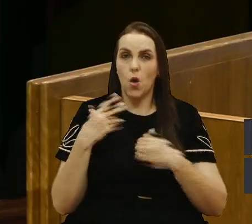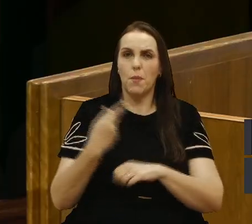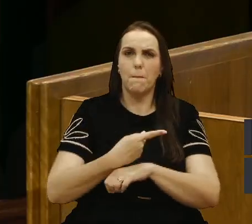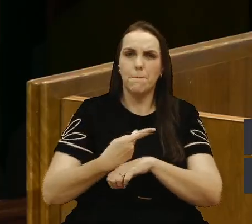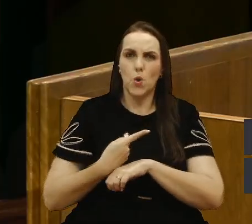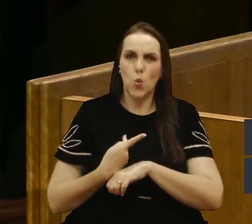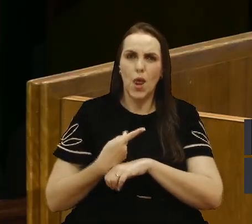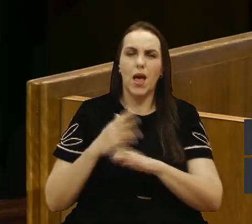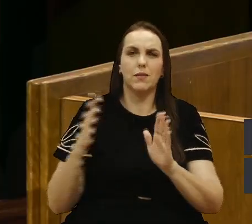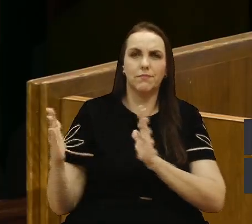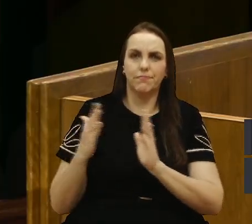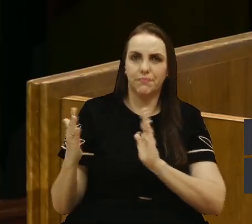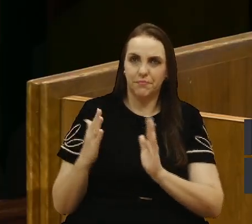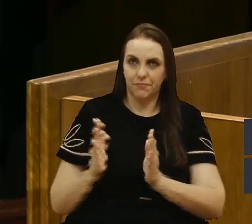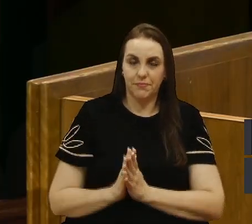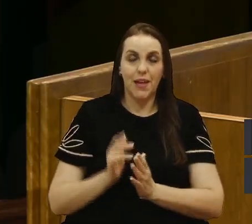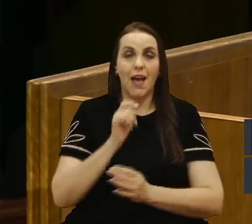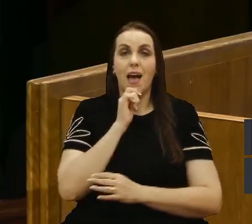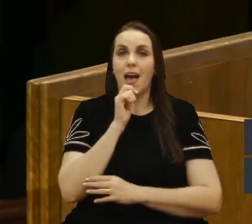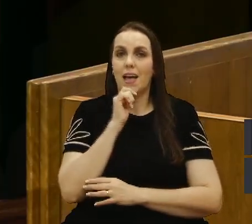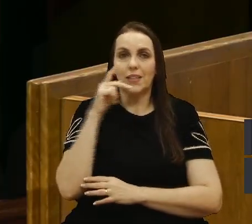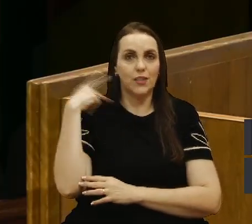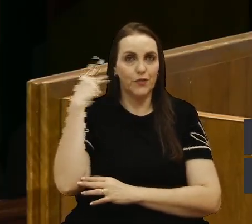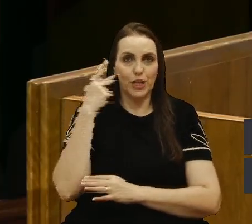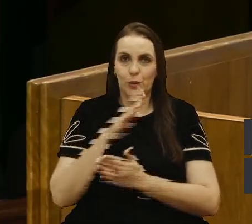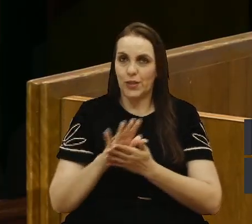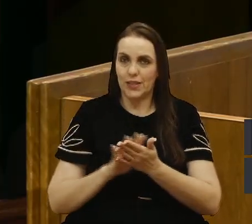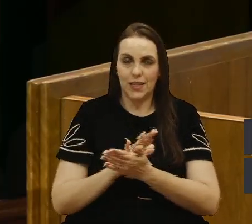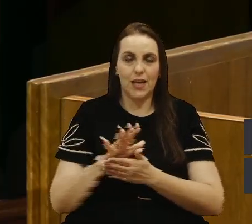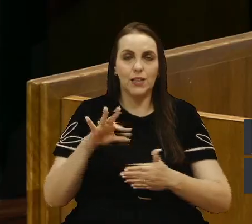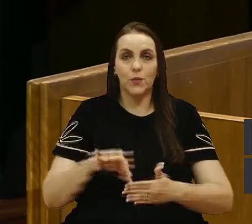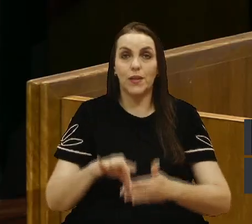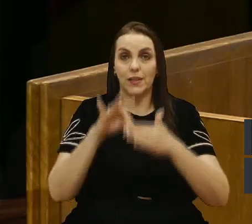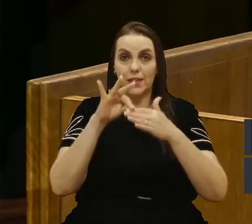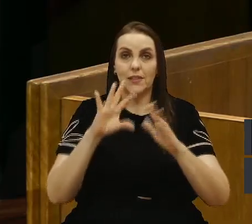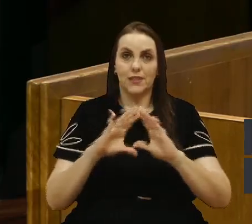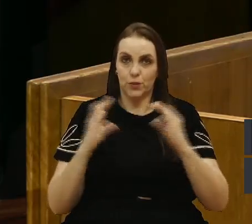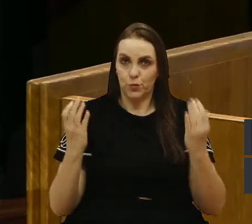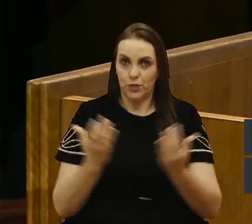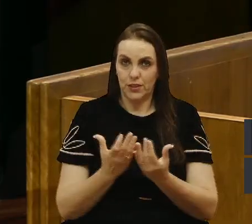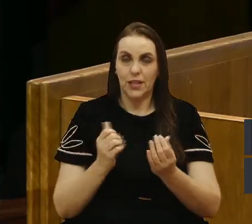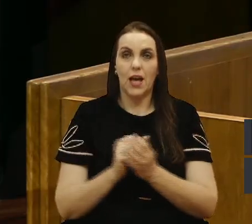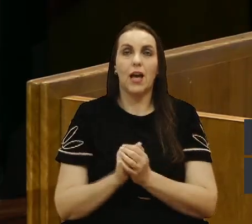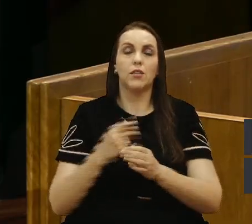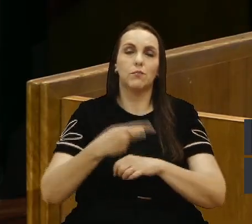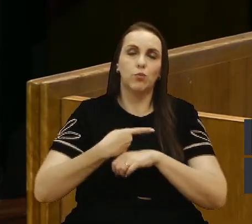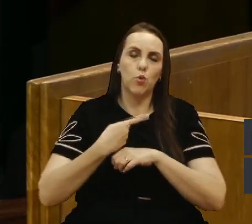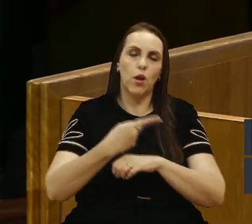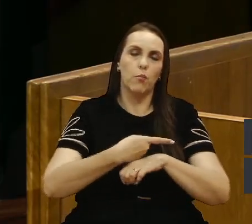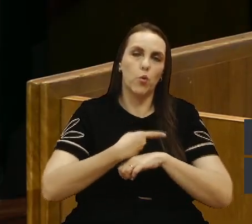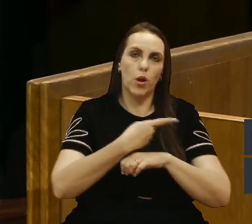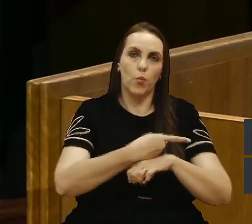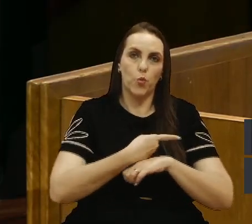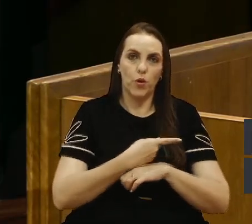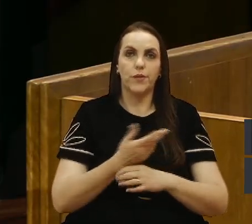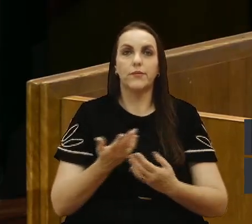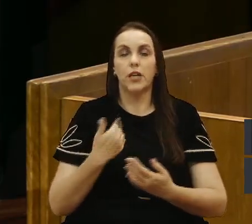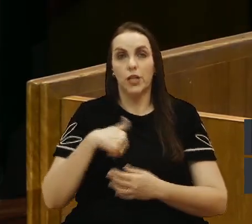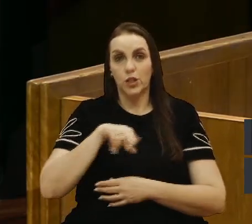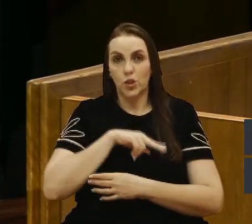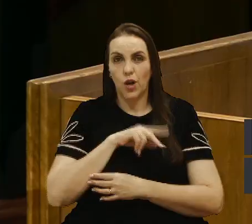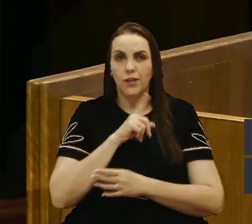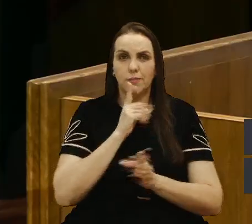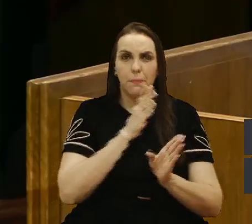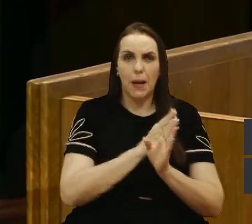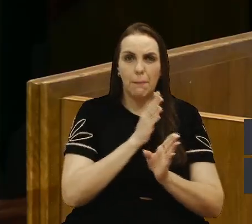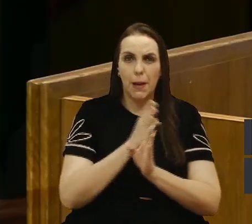naquele período, não estava como vereadora, somente uma liderança da comunidade, fui muito procurada e a gente detectou